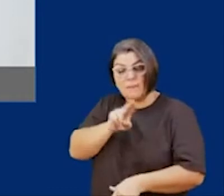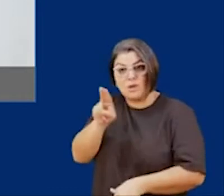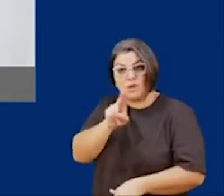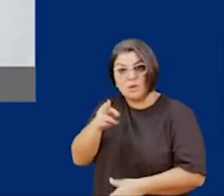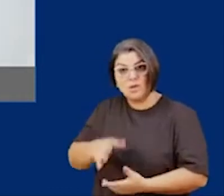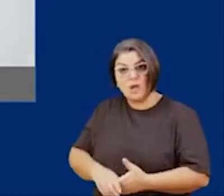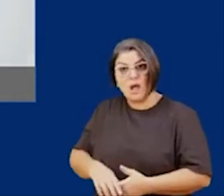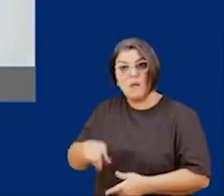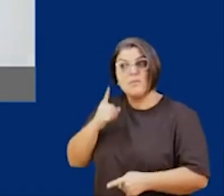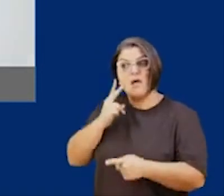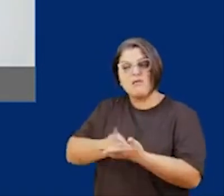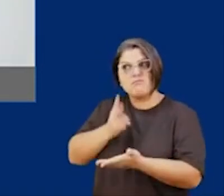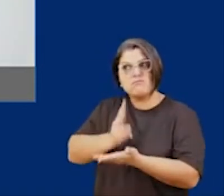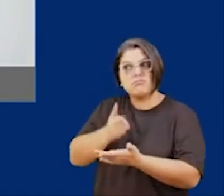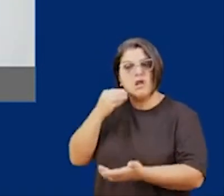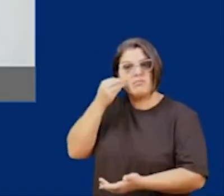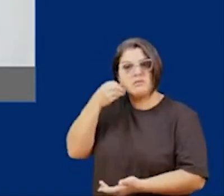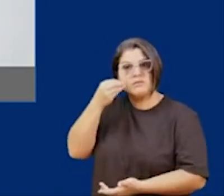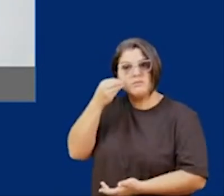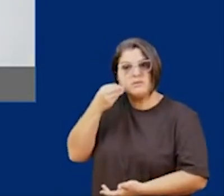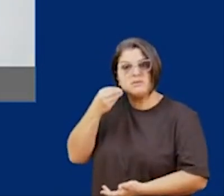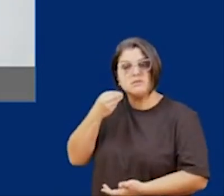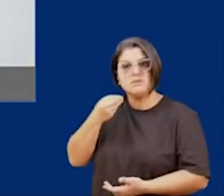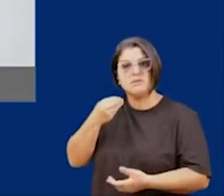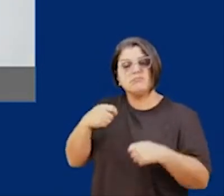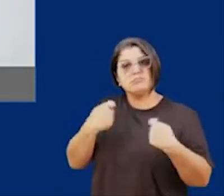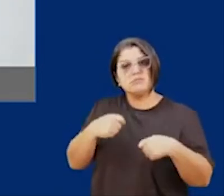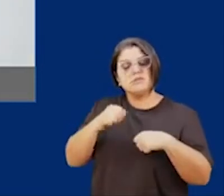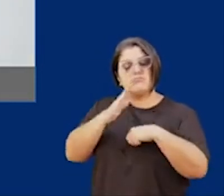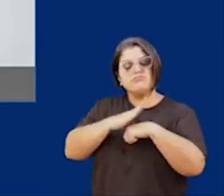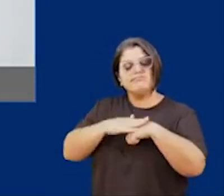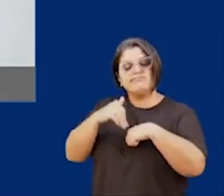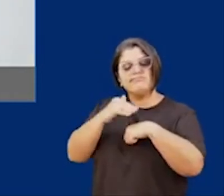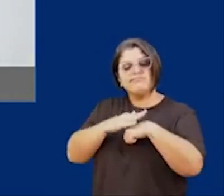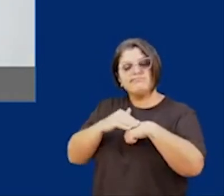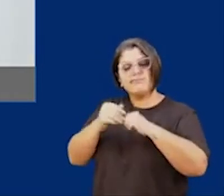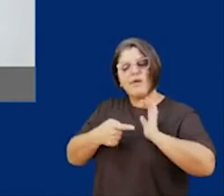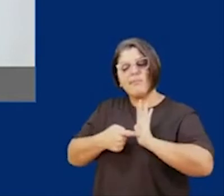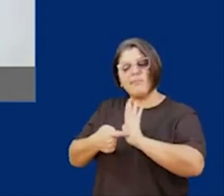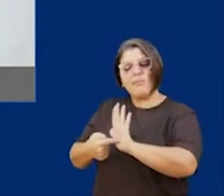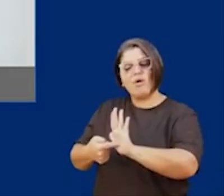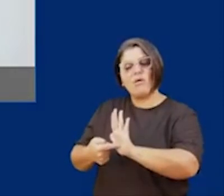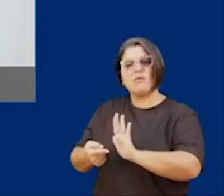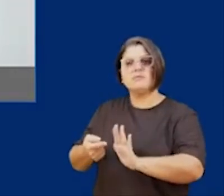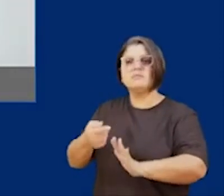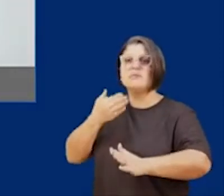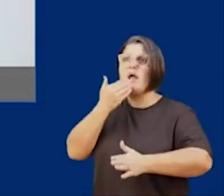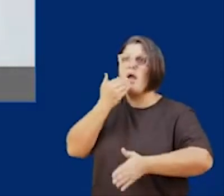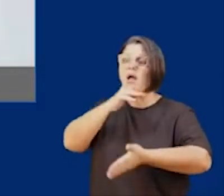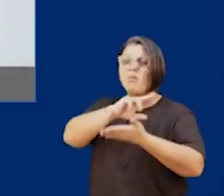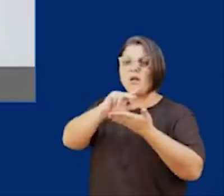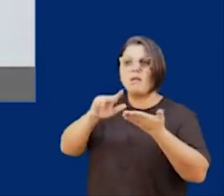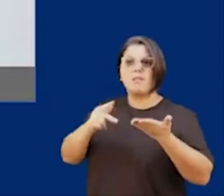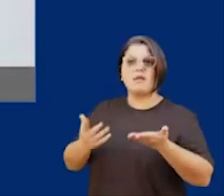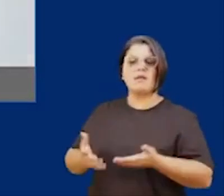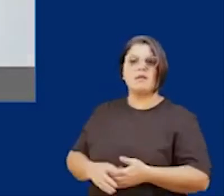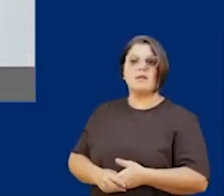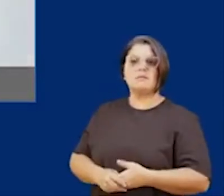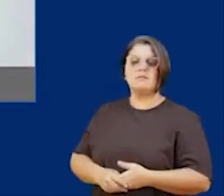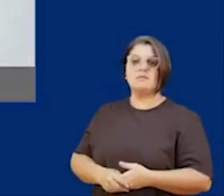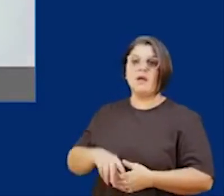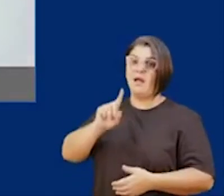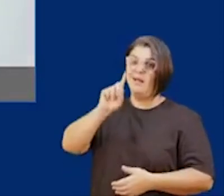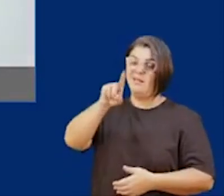uma experiência, o quanto a gente pode ser gentil, né, em apresentar os alimentos, e aí vai vir a conta,